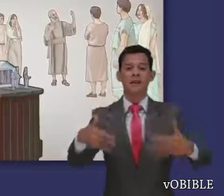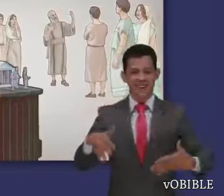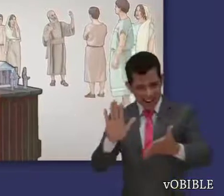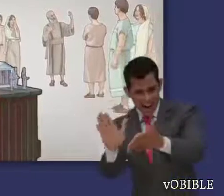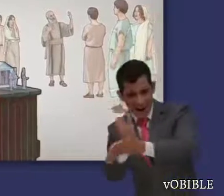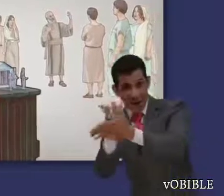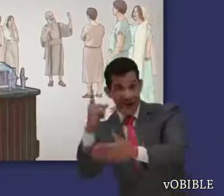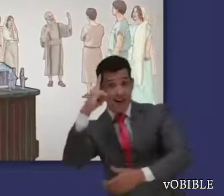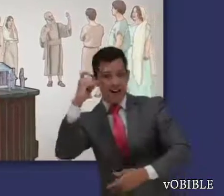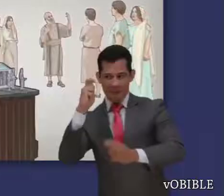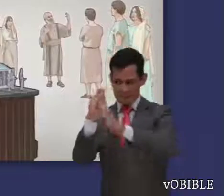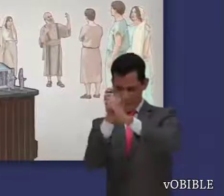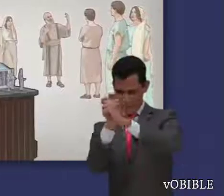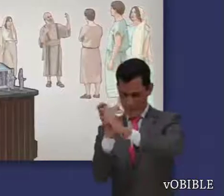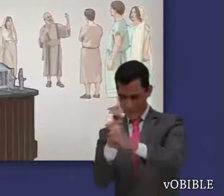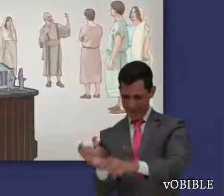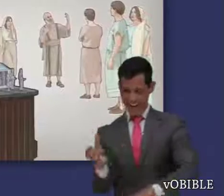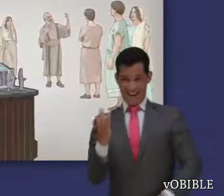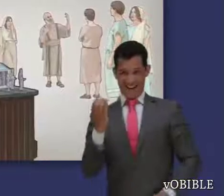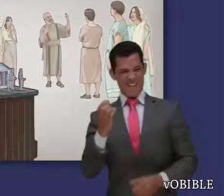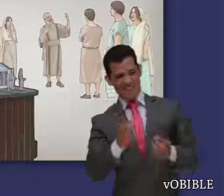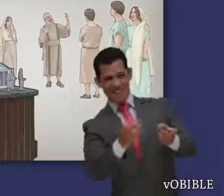prata do santuário de Ártemis.